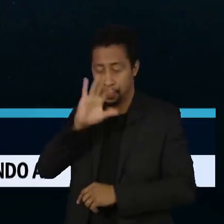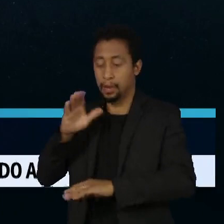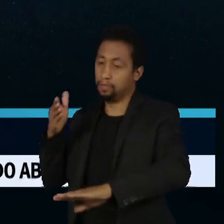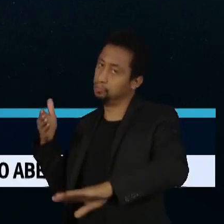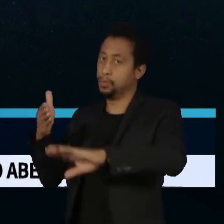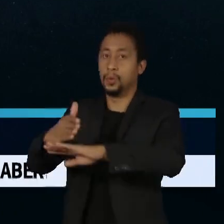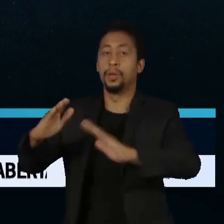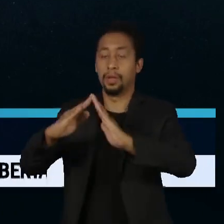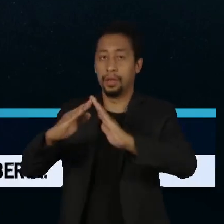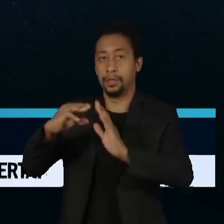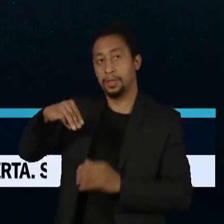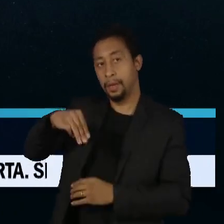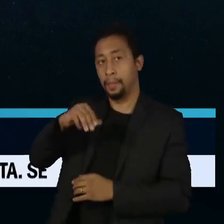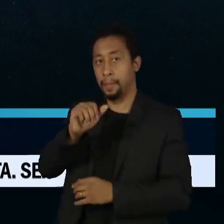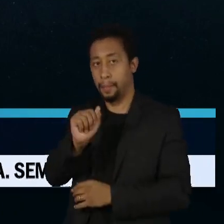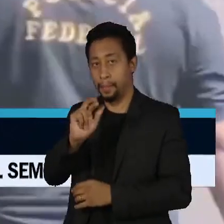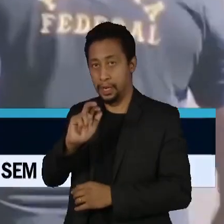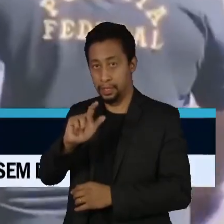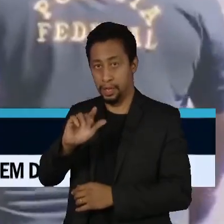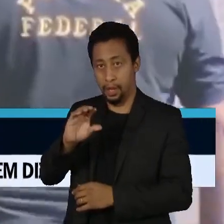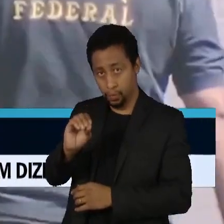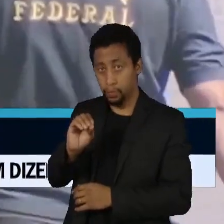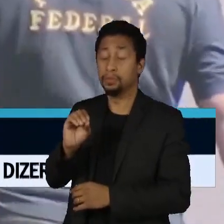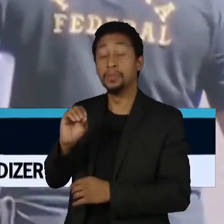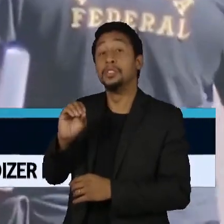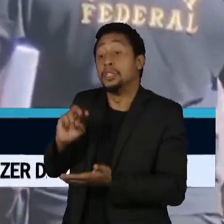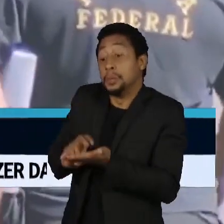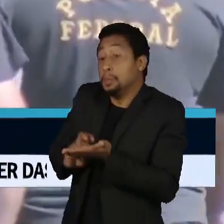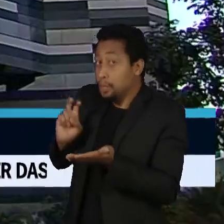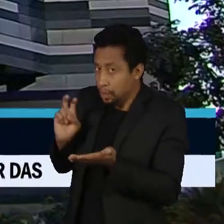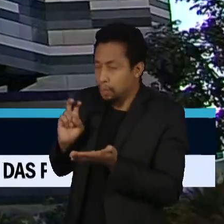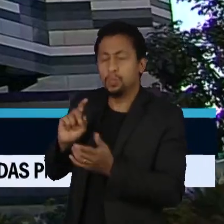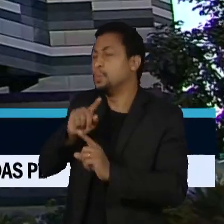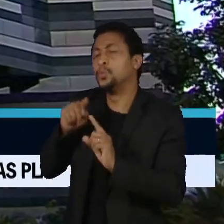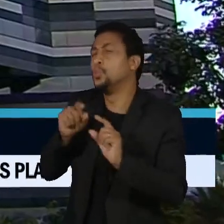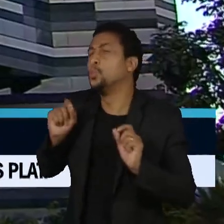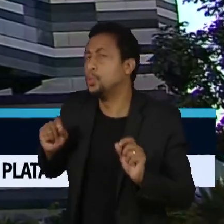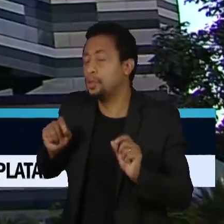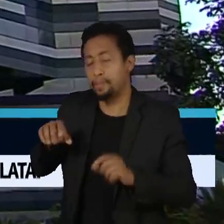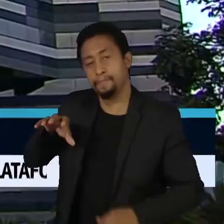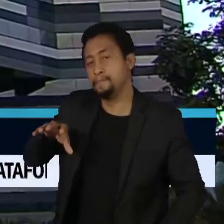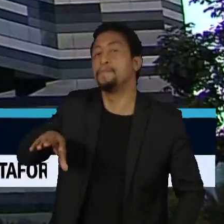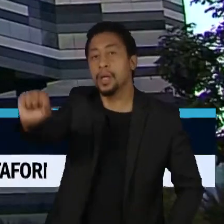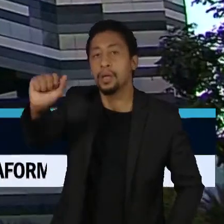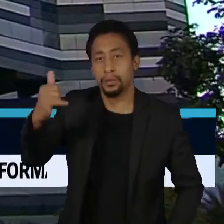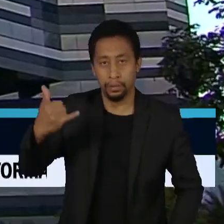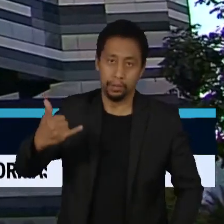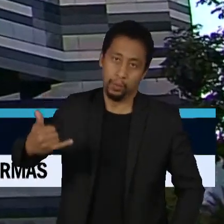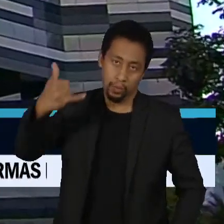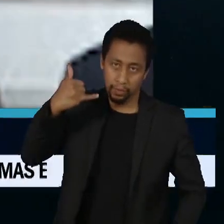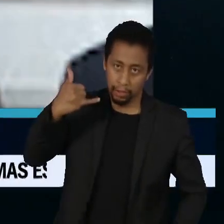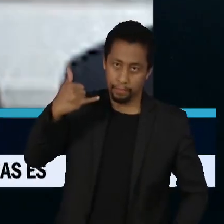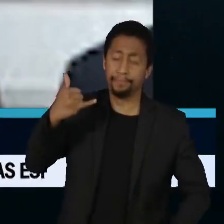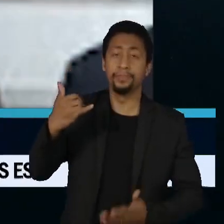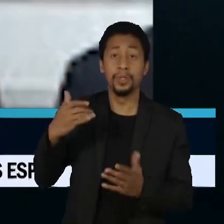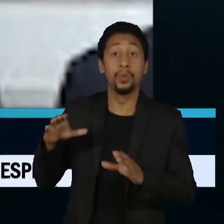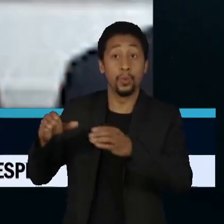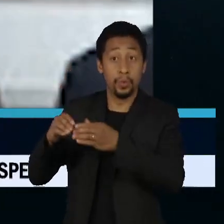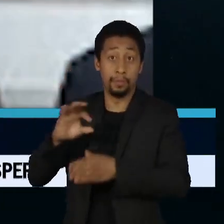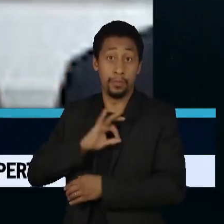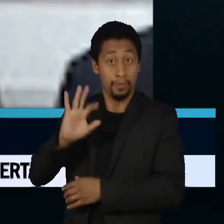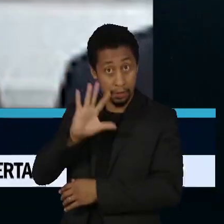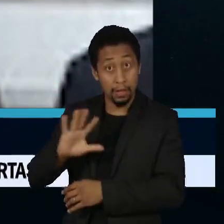Marcelo Vieira ainda no início da manhã. O objetivo era buscar um celular, que, segundo os investigadores, o